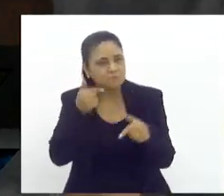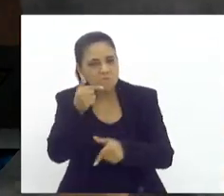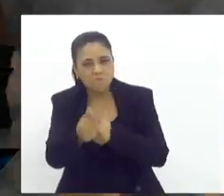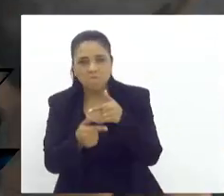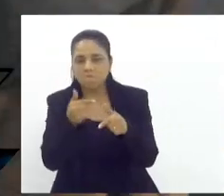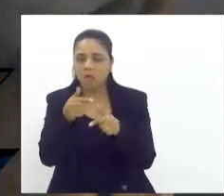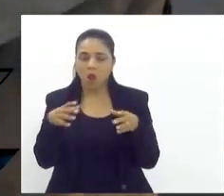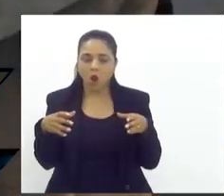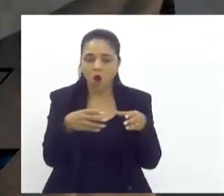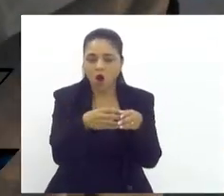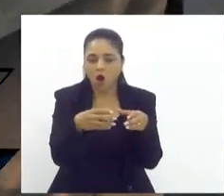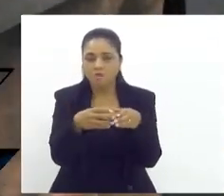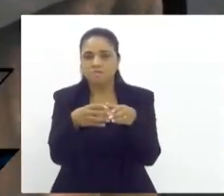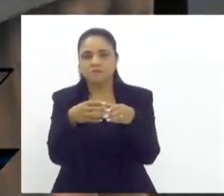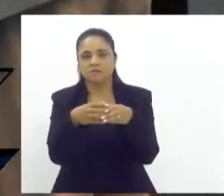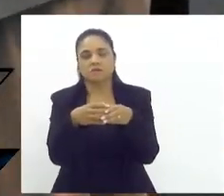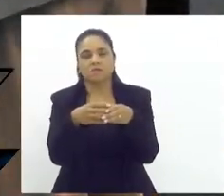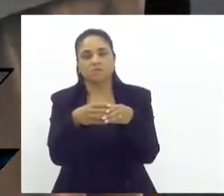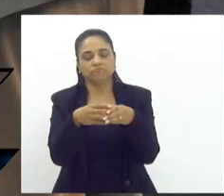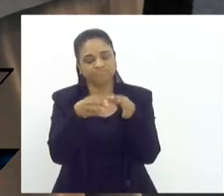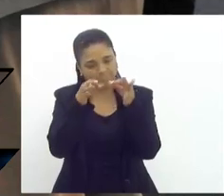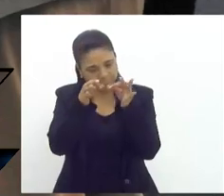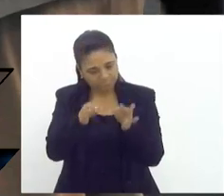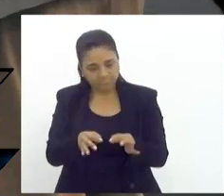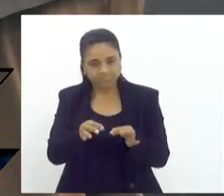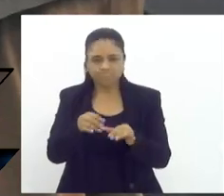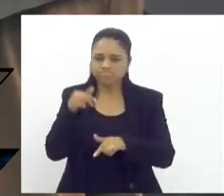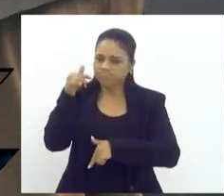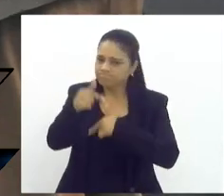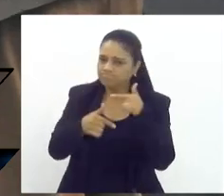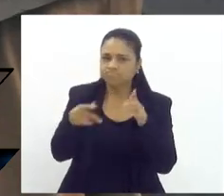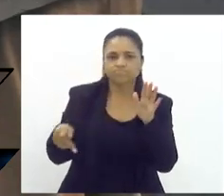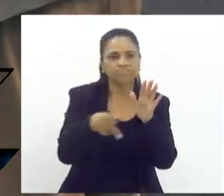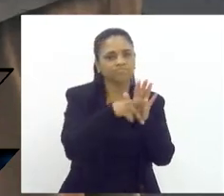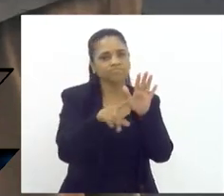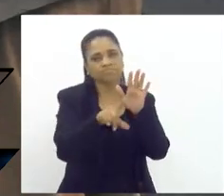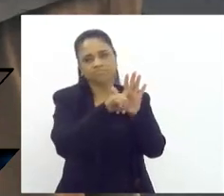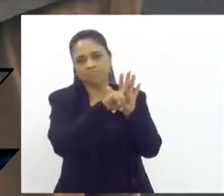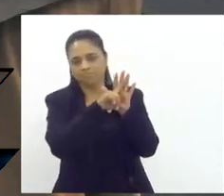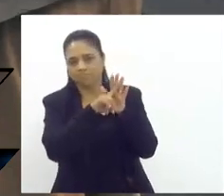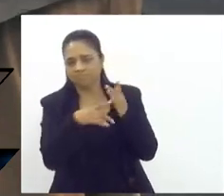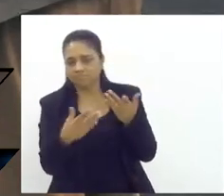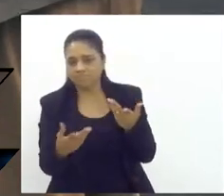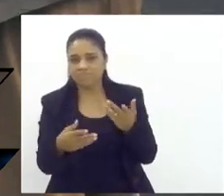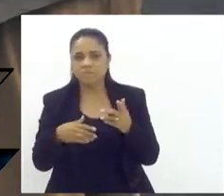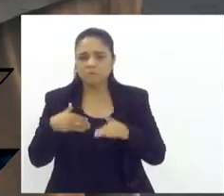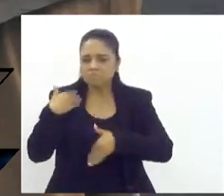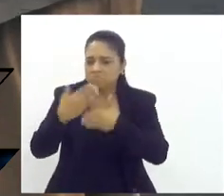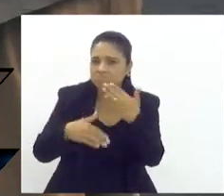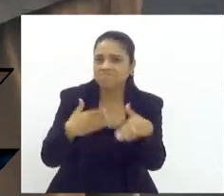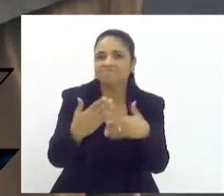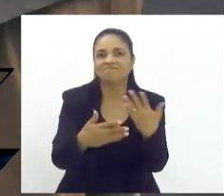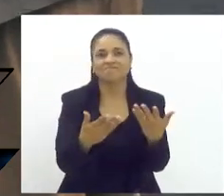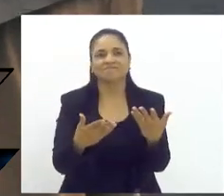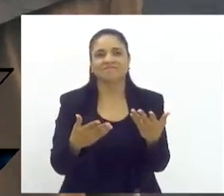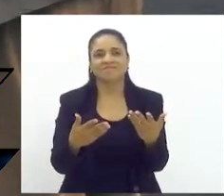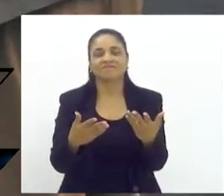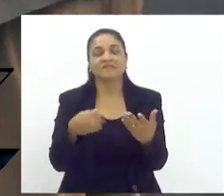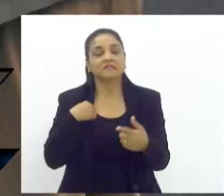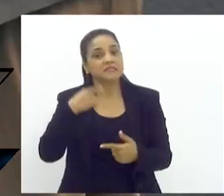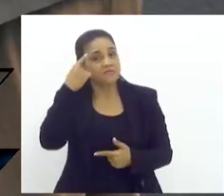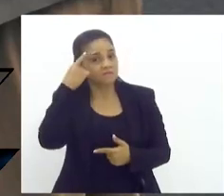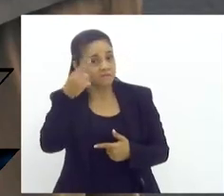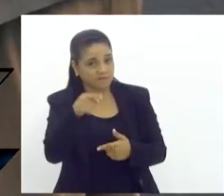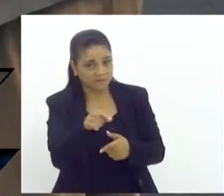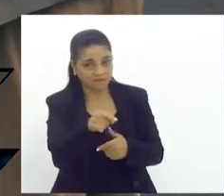fazendo as comissões pela celeridade que vem dando em todos os projetos fazendo realmente os projetos andarem para vocês terem ideia